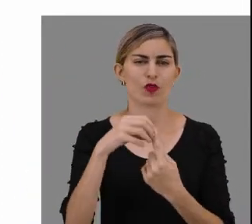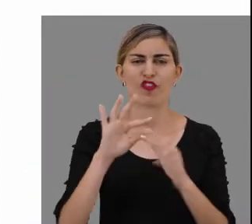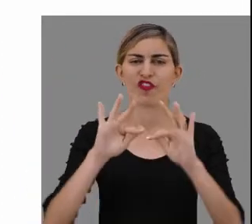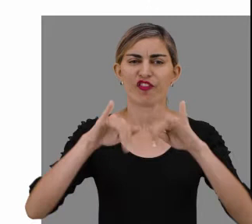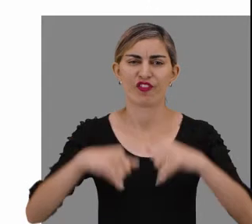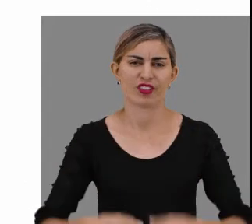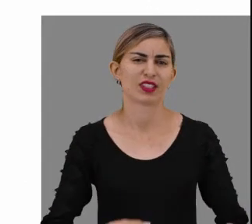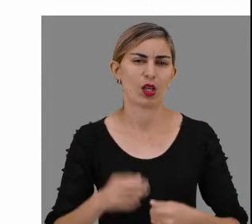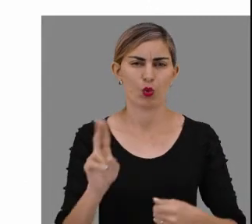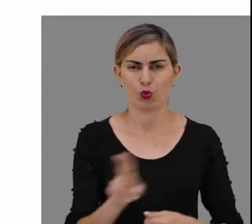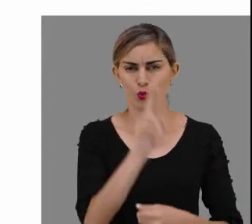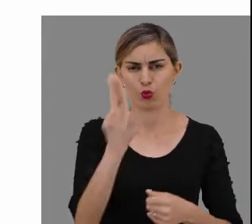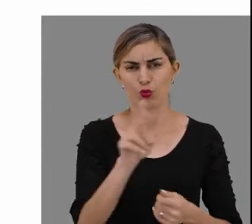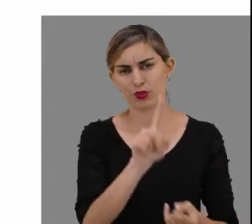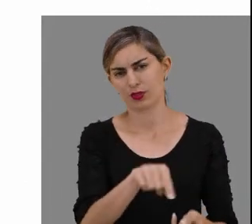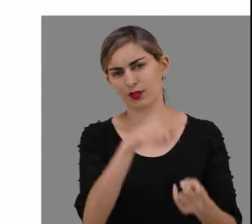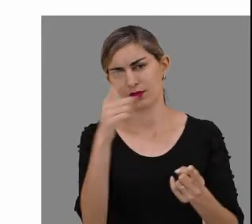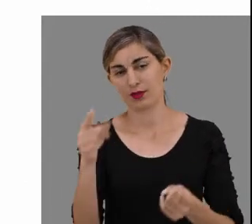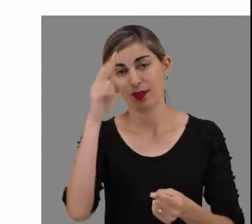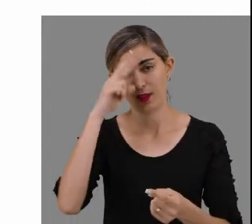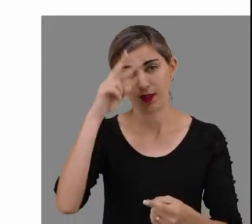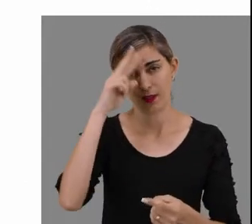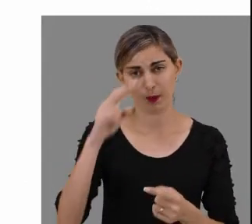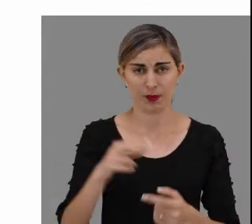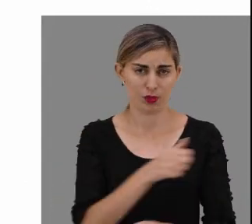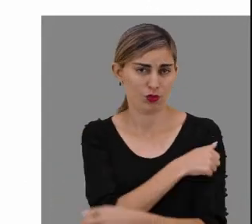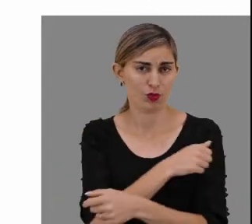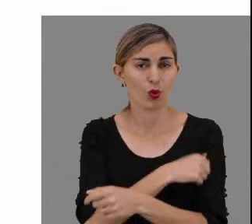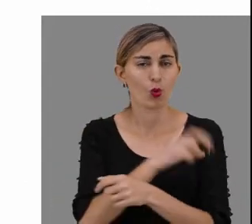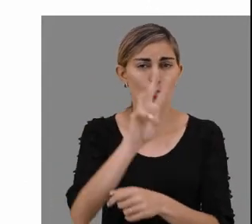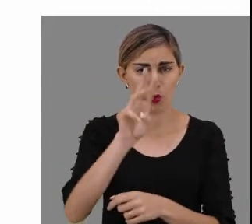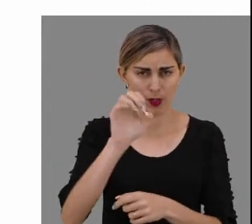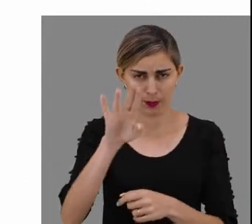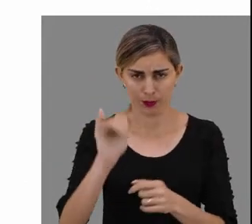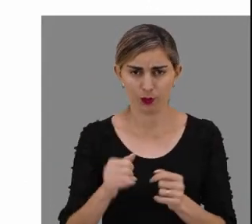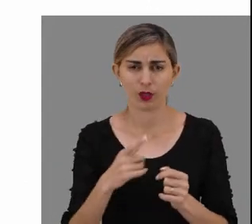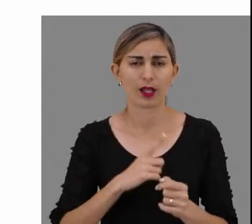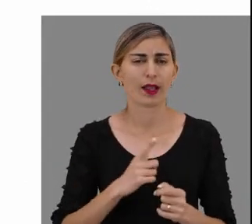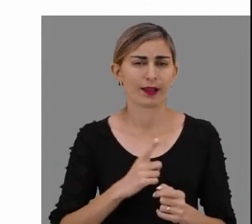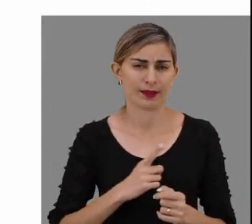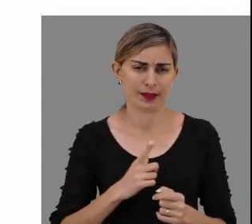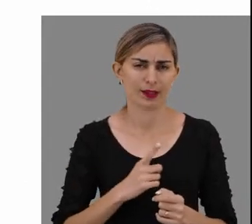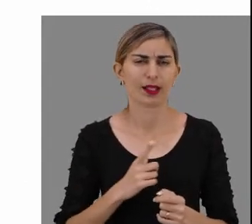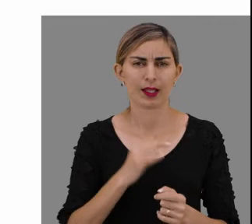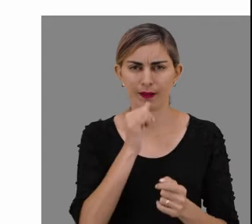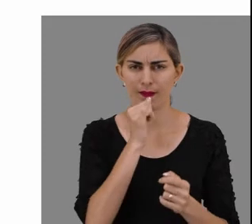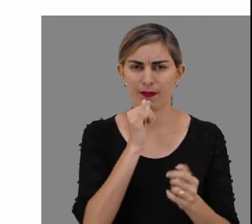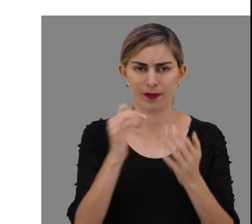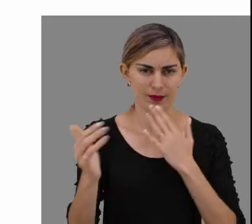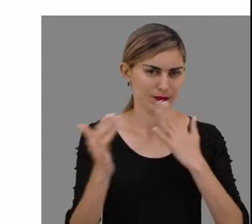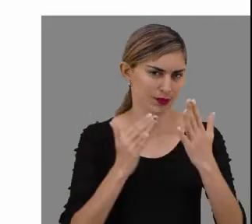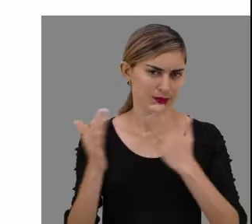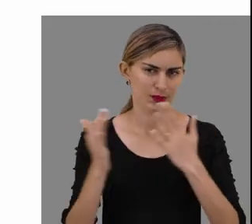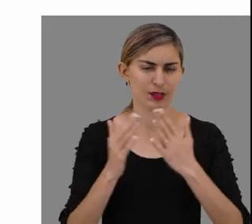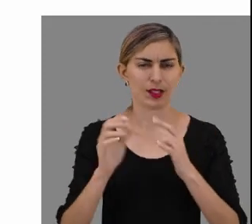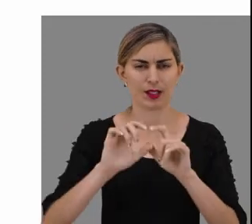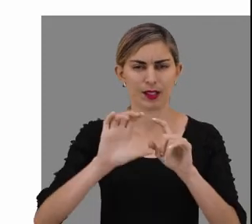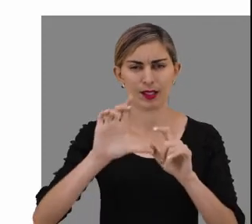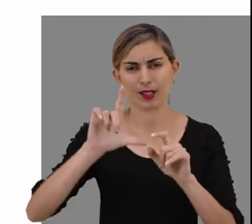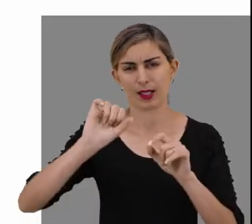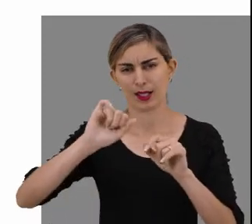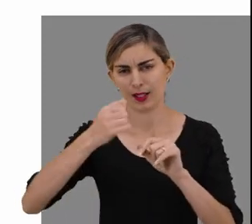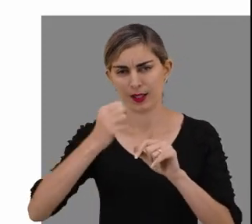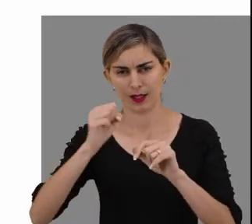ser a classe final de uso. Lembre-se, alunos, que no nosso e-book nós possuímos como exemplo de uma